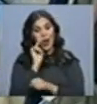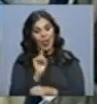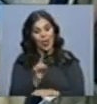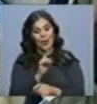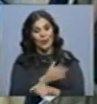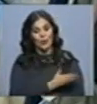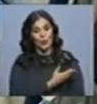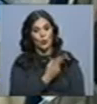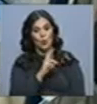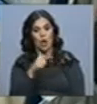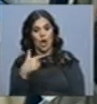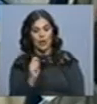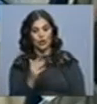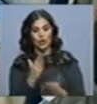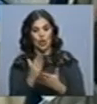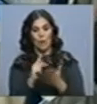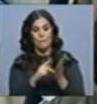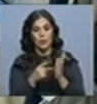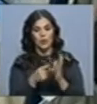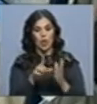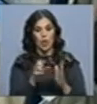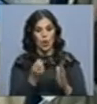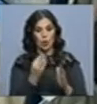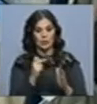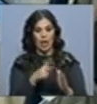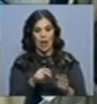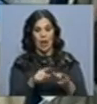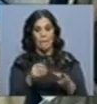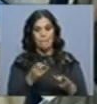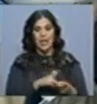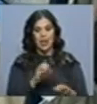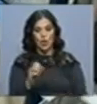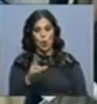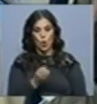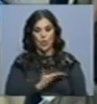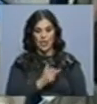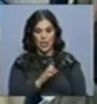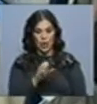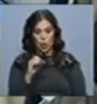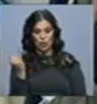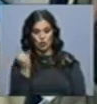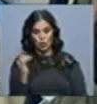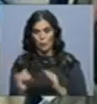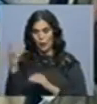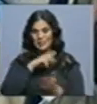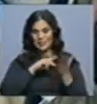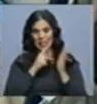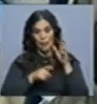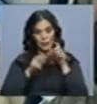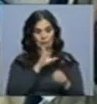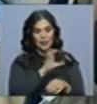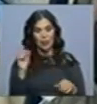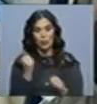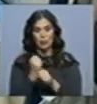Duarte Dias da Escola Politécnica de Lausanne, estamos a falar de Pedro Lima e Rodrigo Ventura do Instituto Superior Técnico, são cientistas portugueses que trabalham